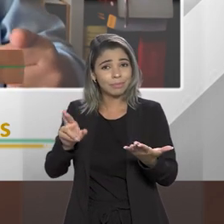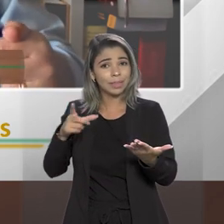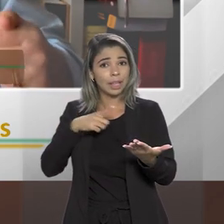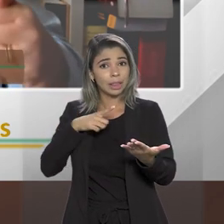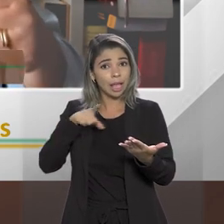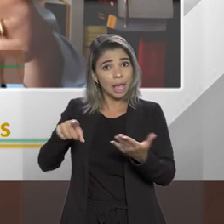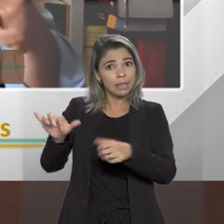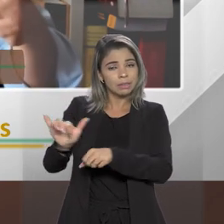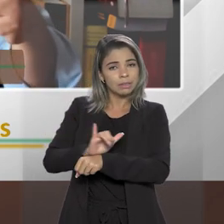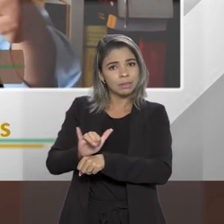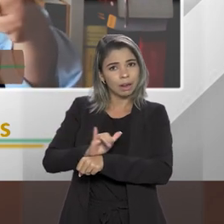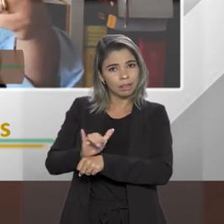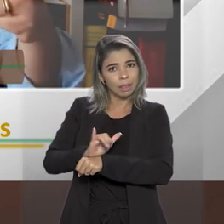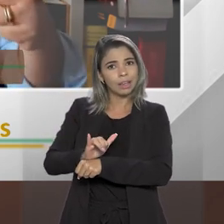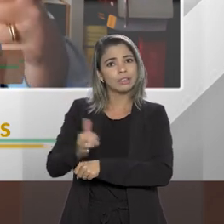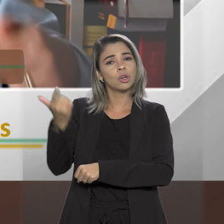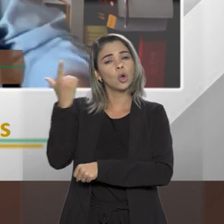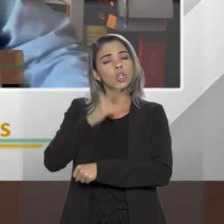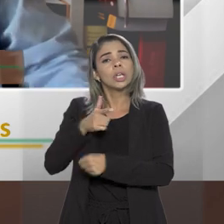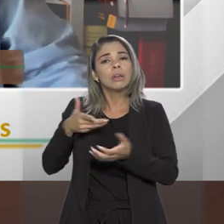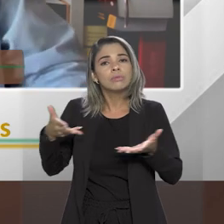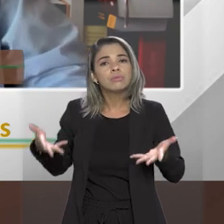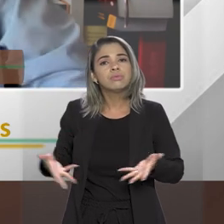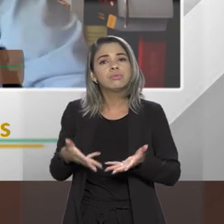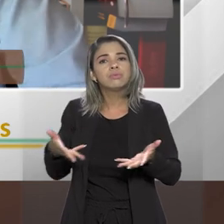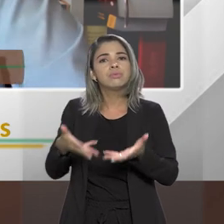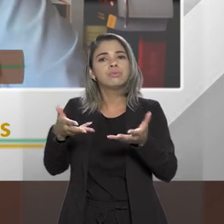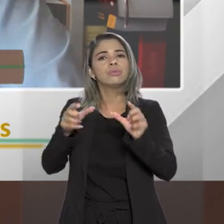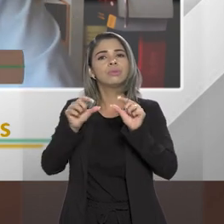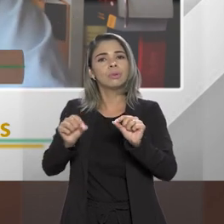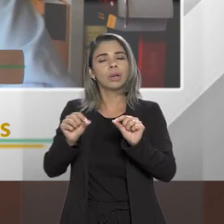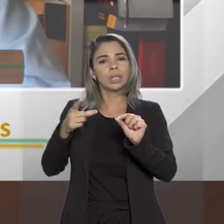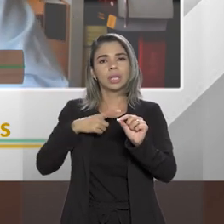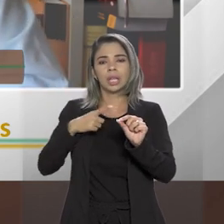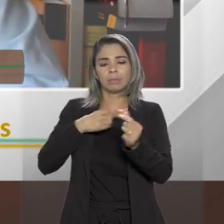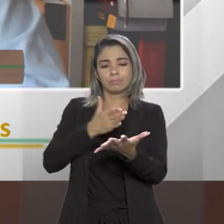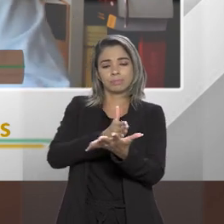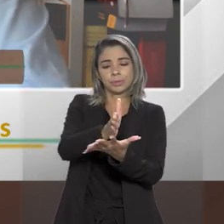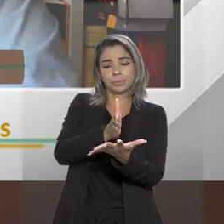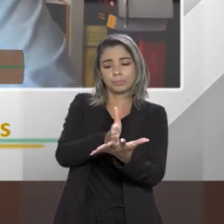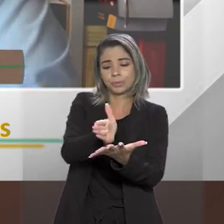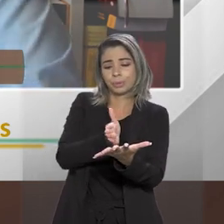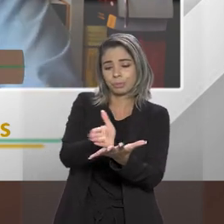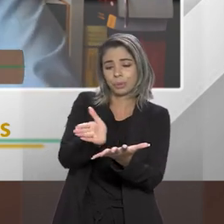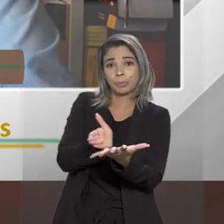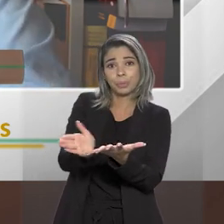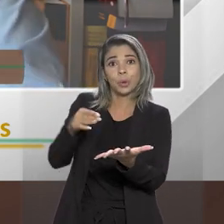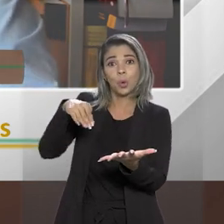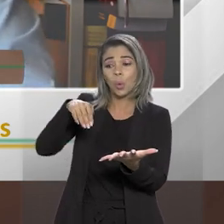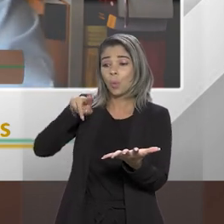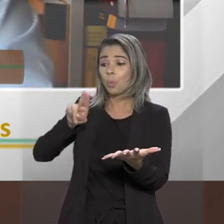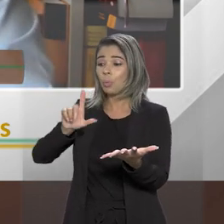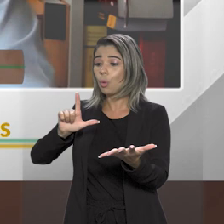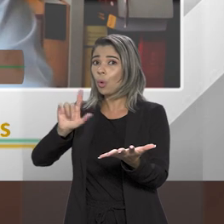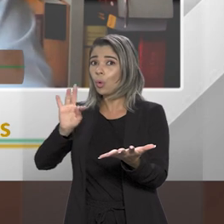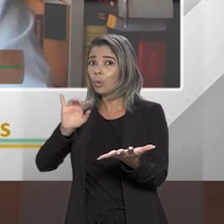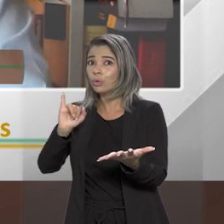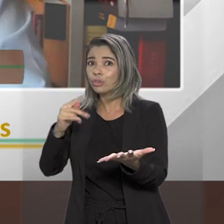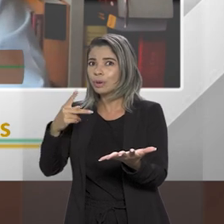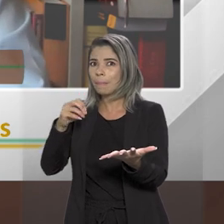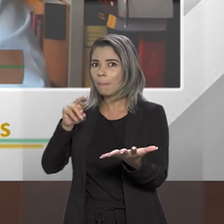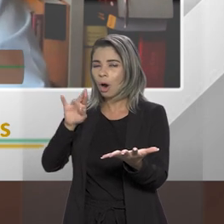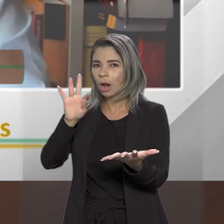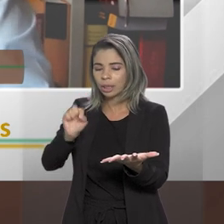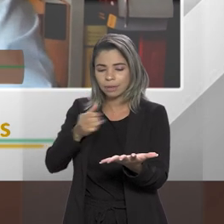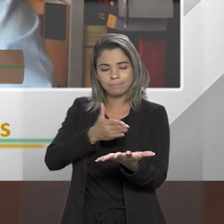dispositivo que reforça que o sistema é multiportas. Ou seja, esse código, como bem pontuou